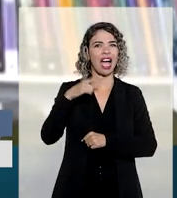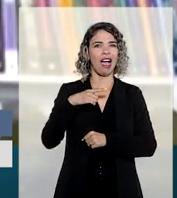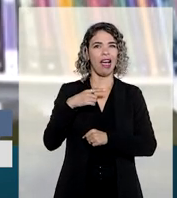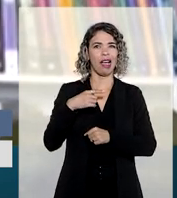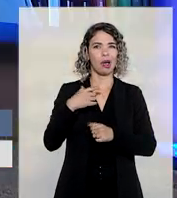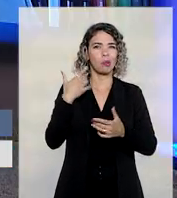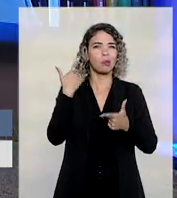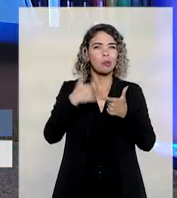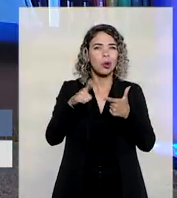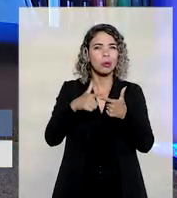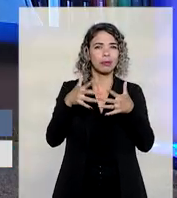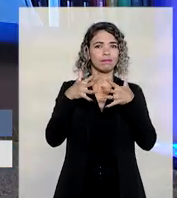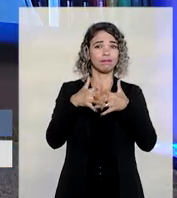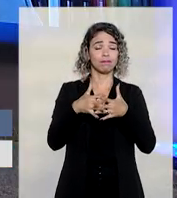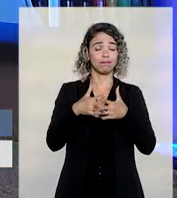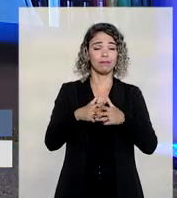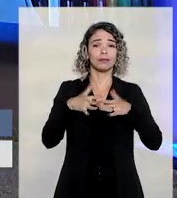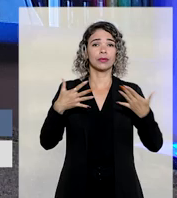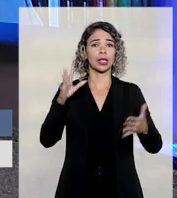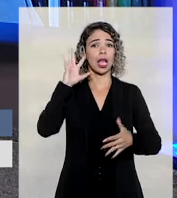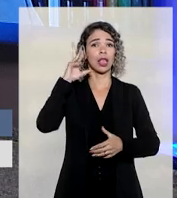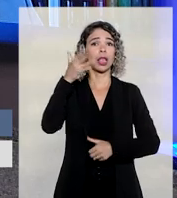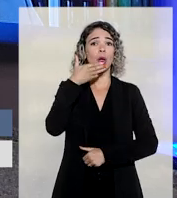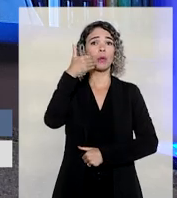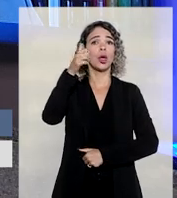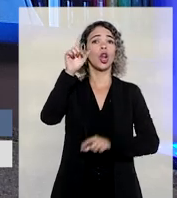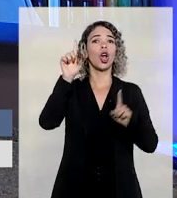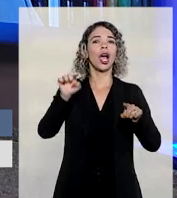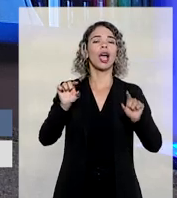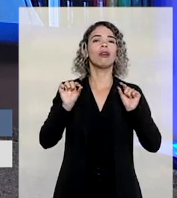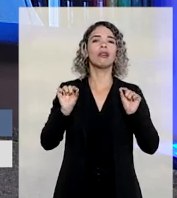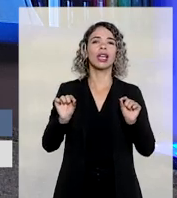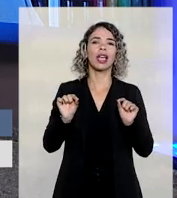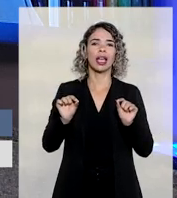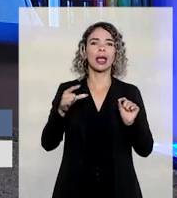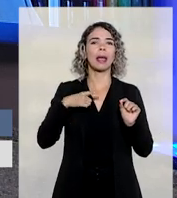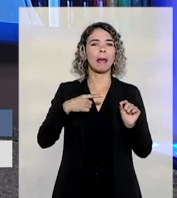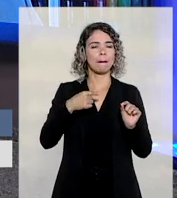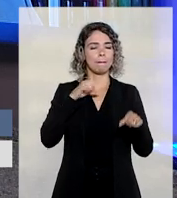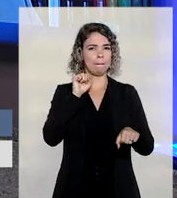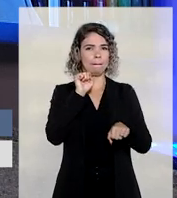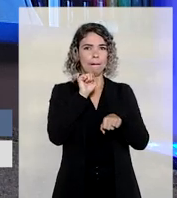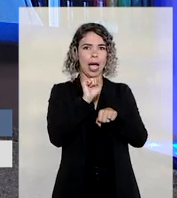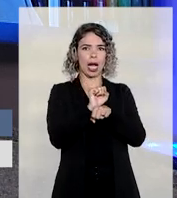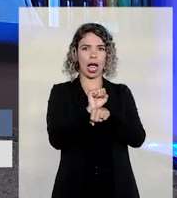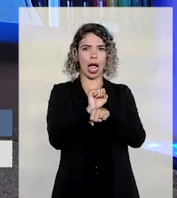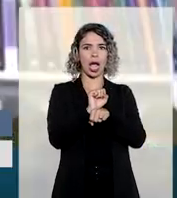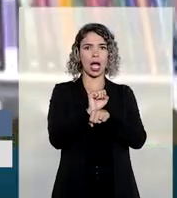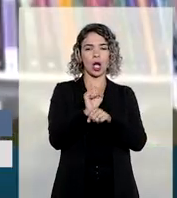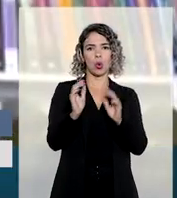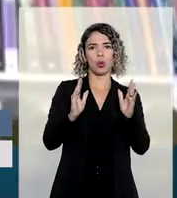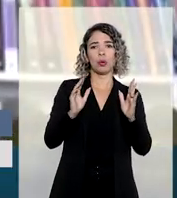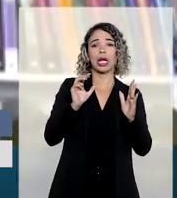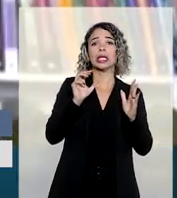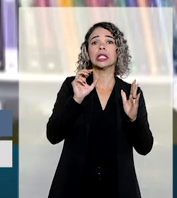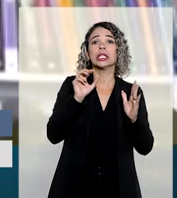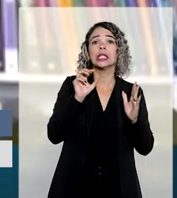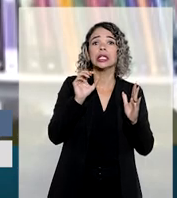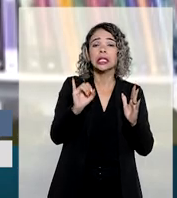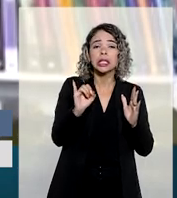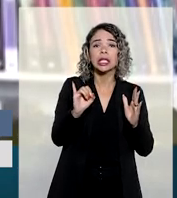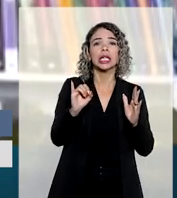efeito interruptivo, é que me parece que a decisão mais acertada seria a de considerar que o efeito interruptivo só não ocorre em caso